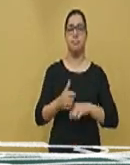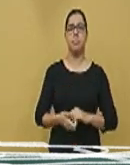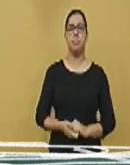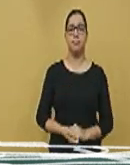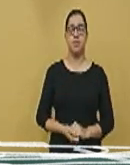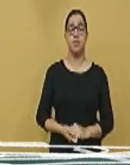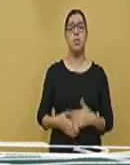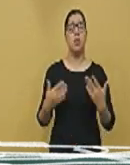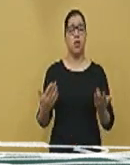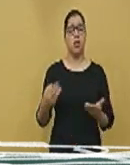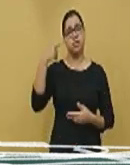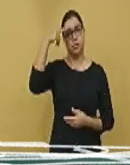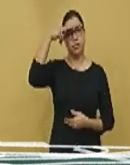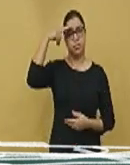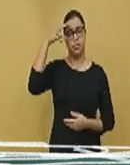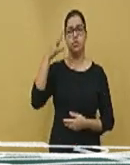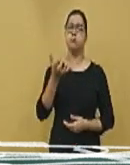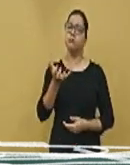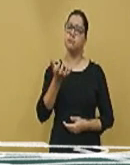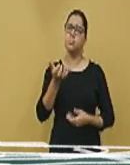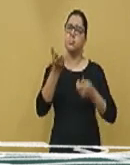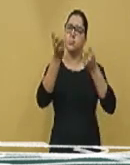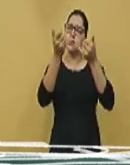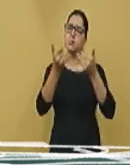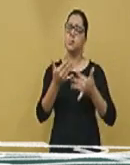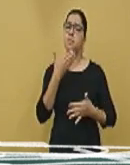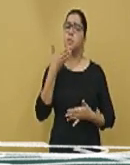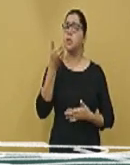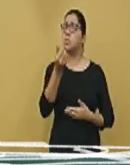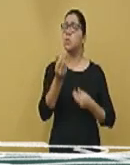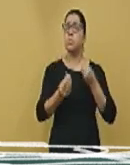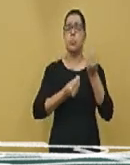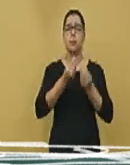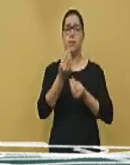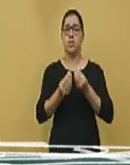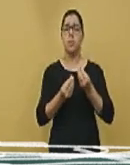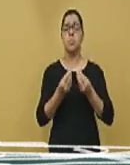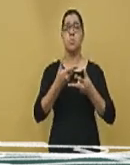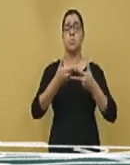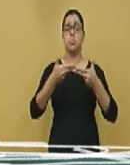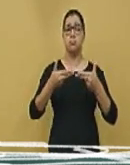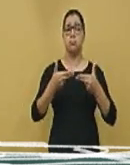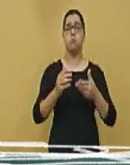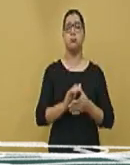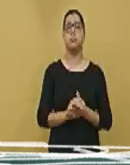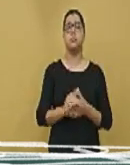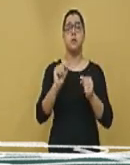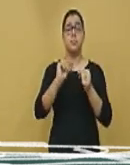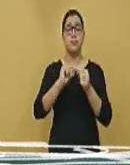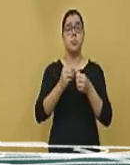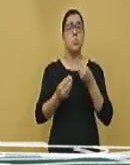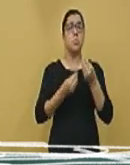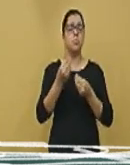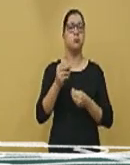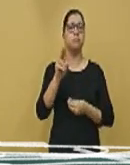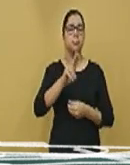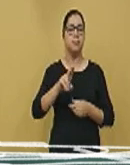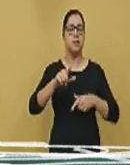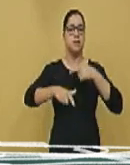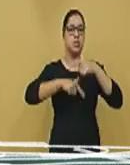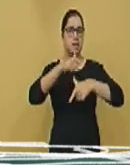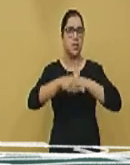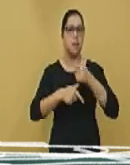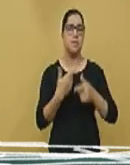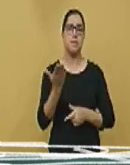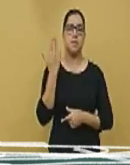Eu gostaria que o senhor pudesse explicar melhor sobre as suas atribuições e a sua atuação na chefia de gabinete,